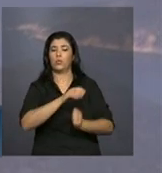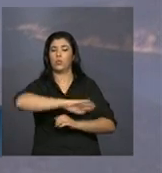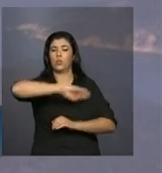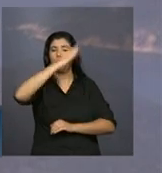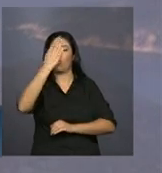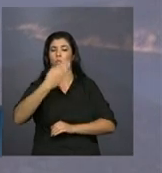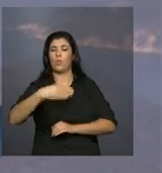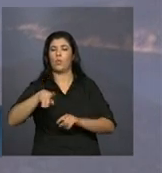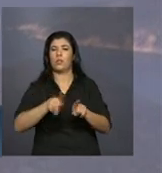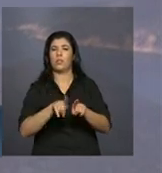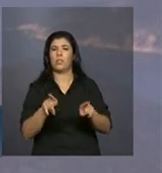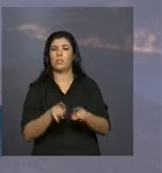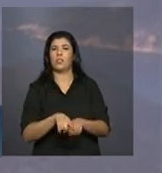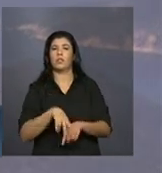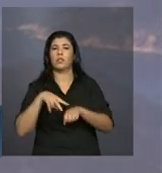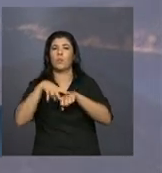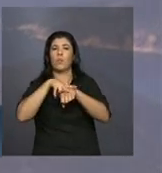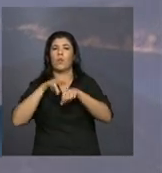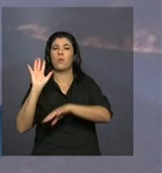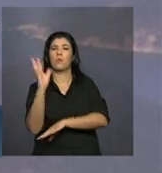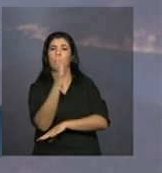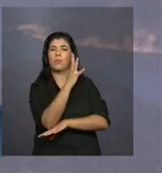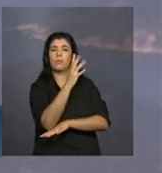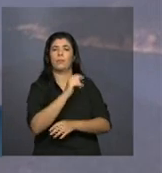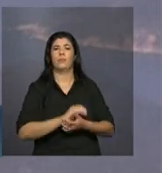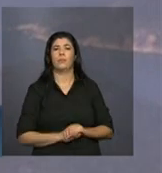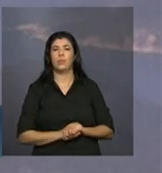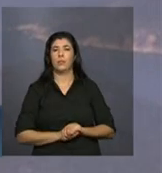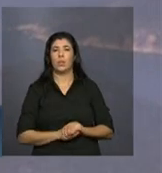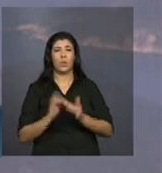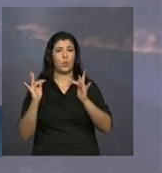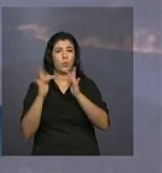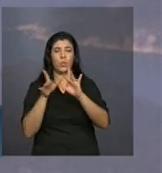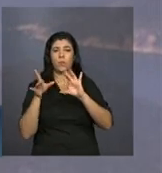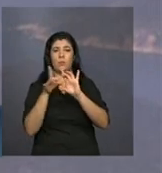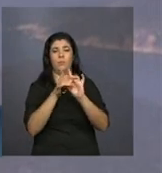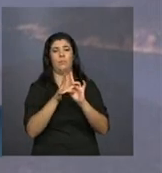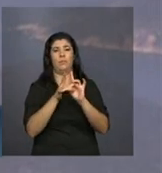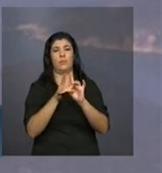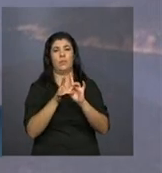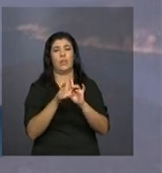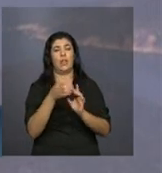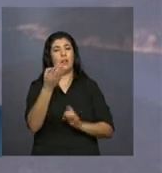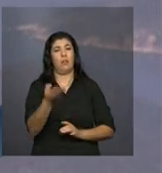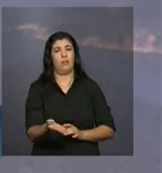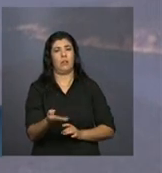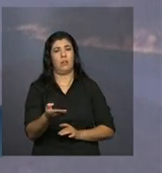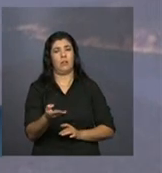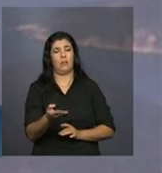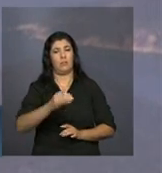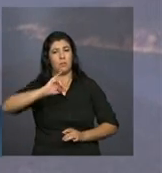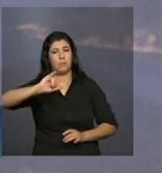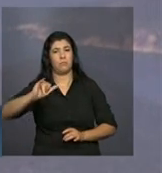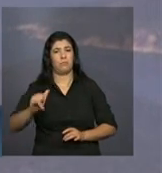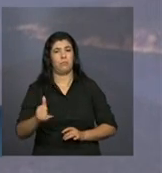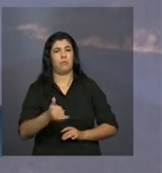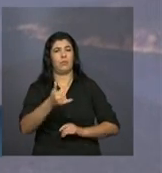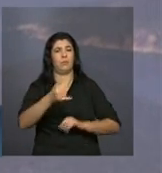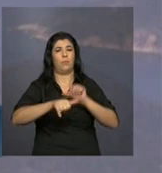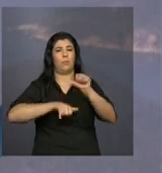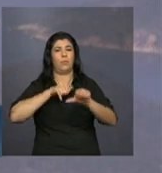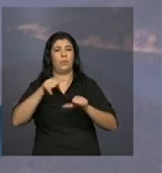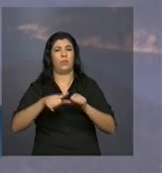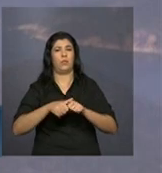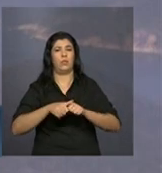verde. Aqui, nós estamos agora recuperando a orla,